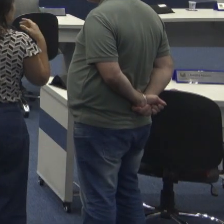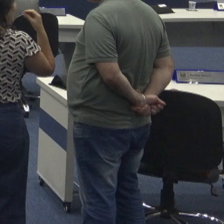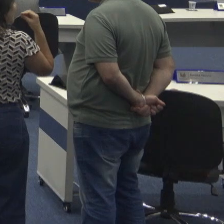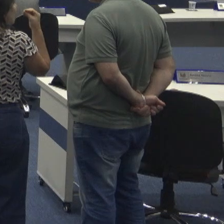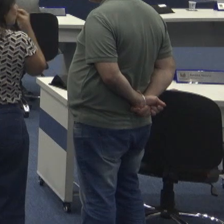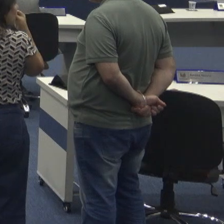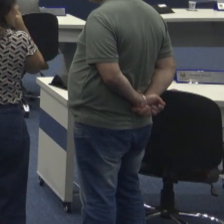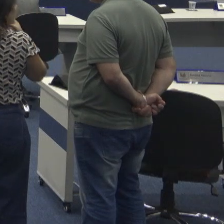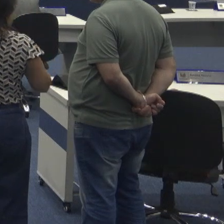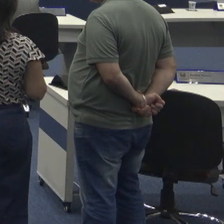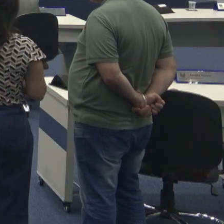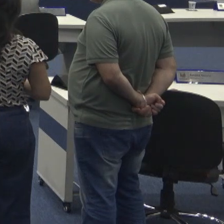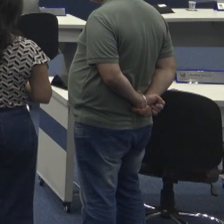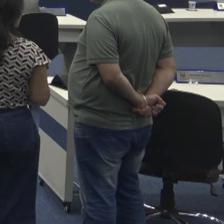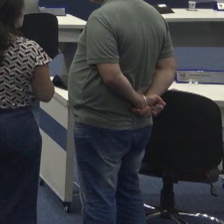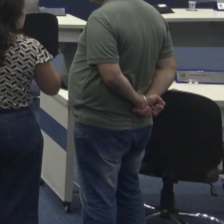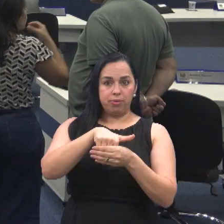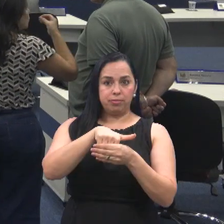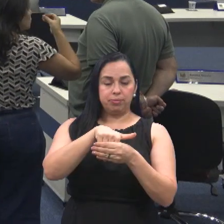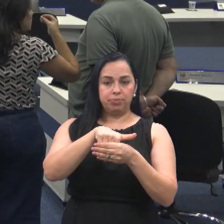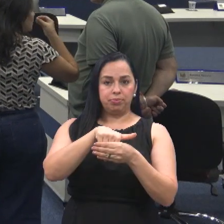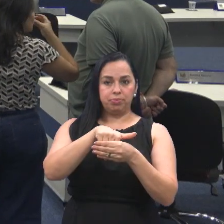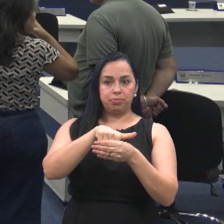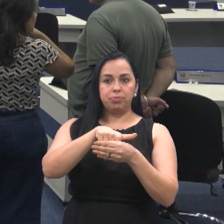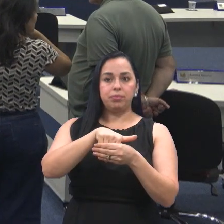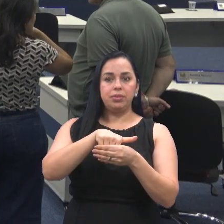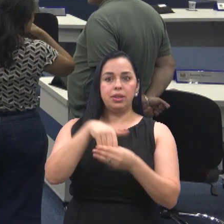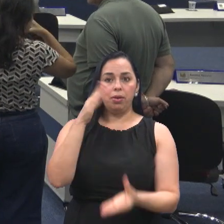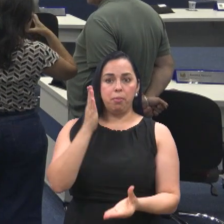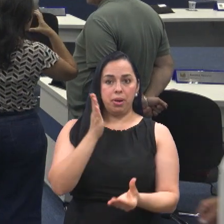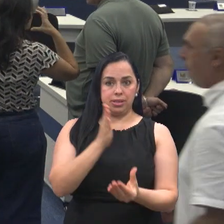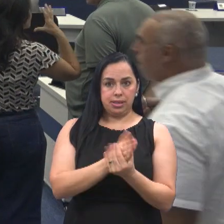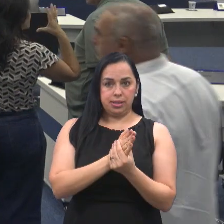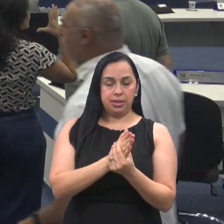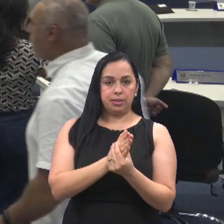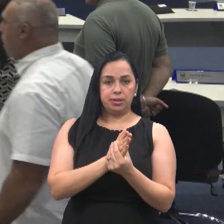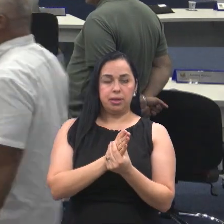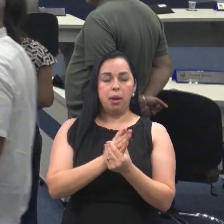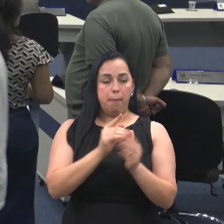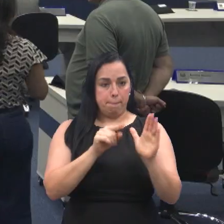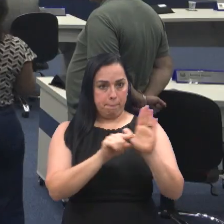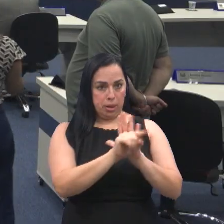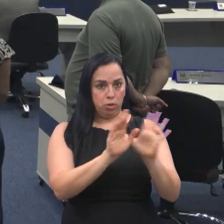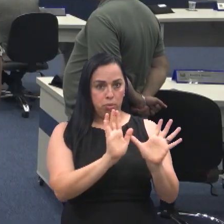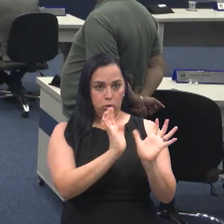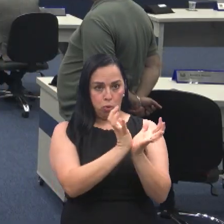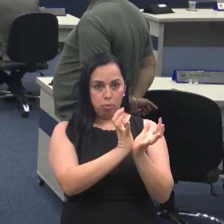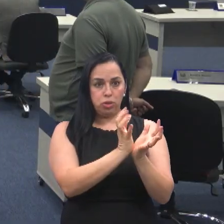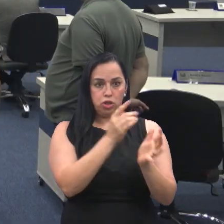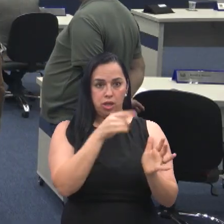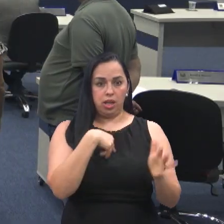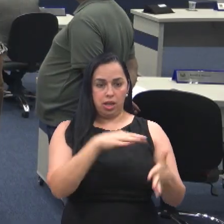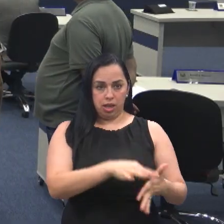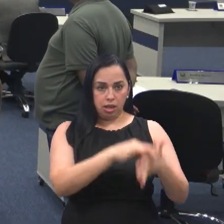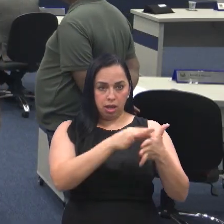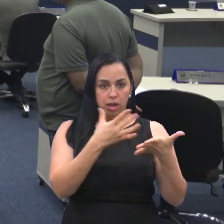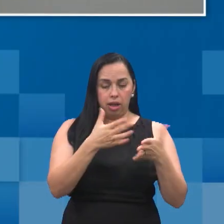Em votação, o processo. Consulto a liderança se deseja caminhar ao voto.